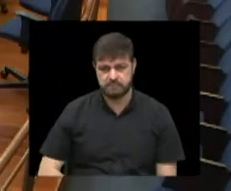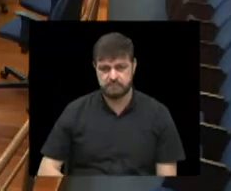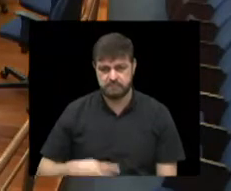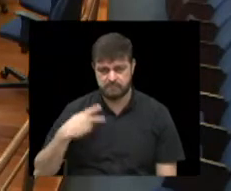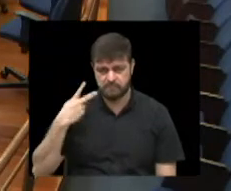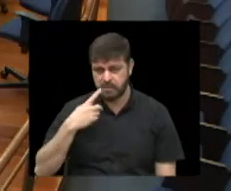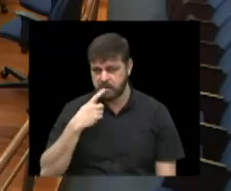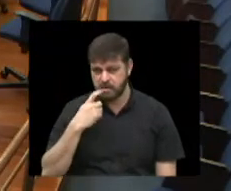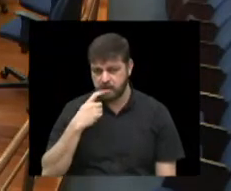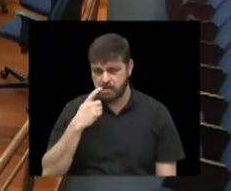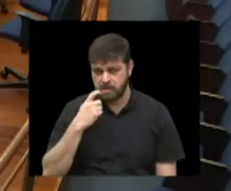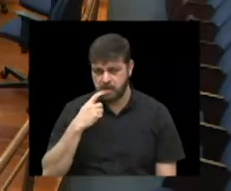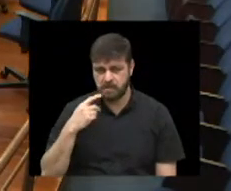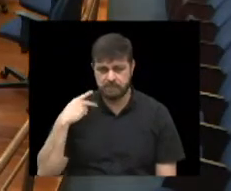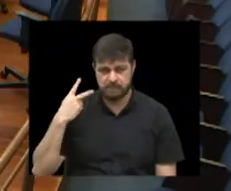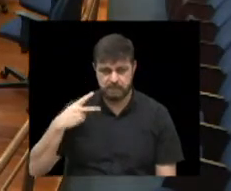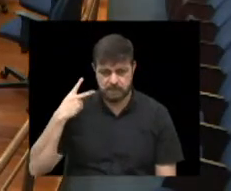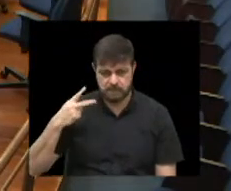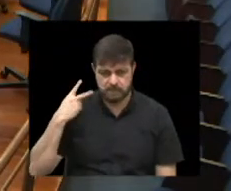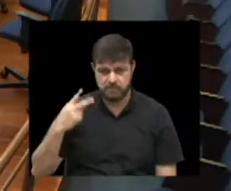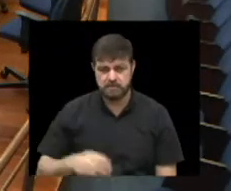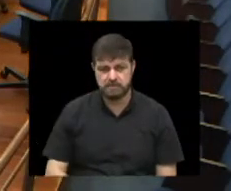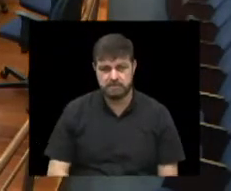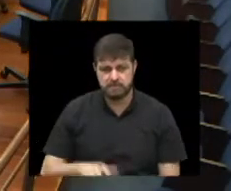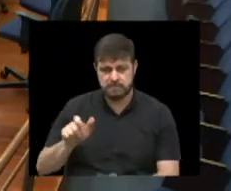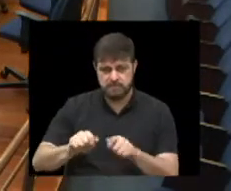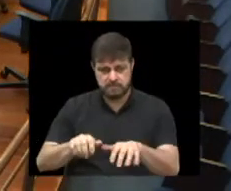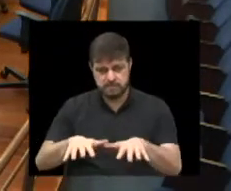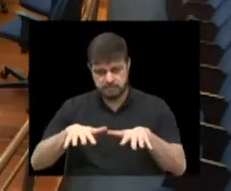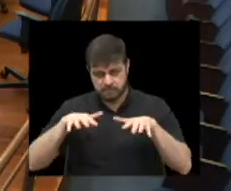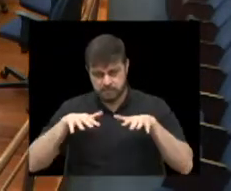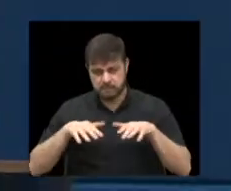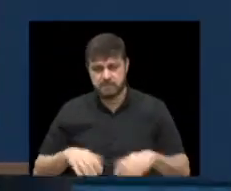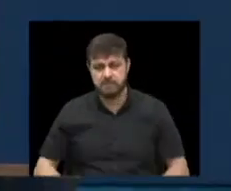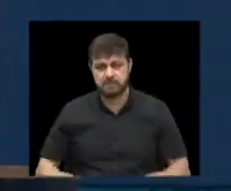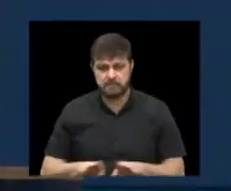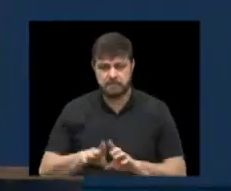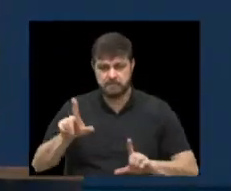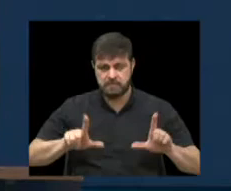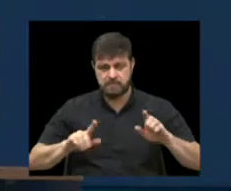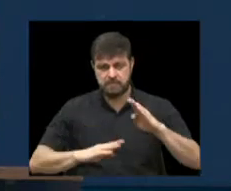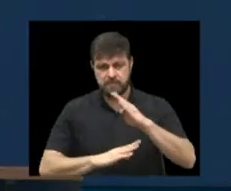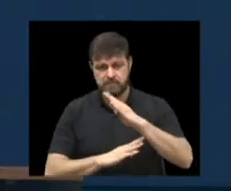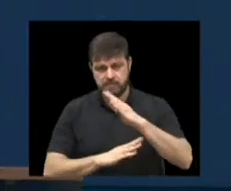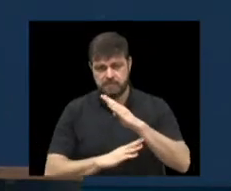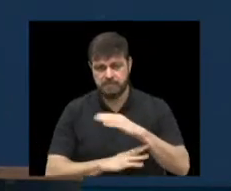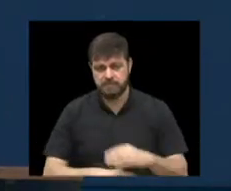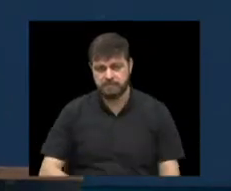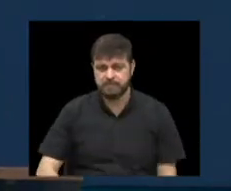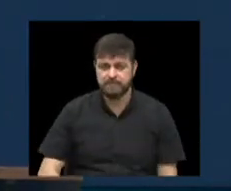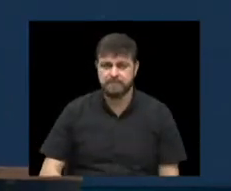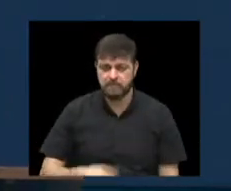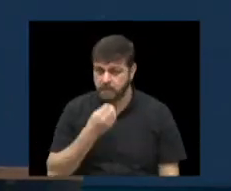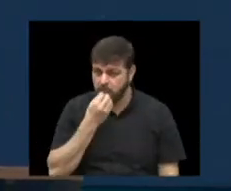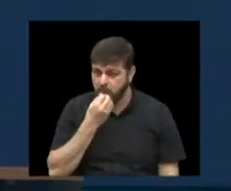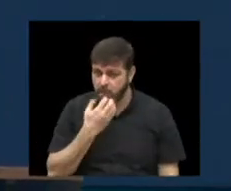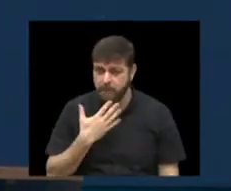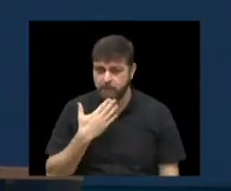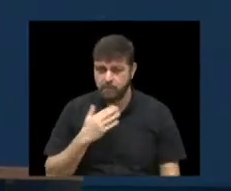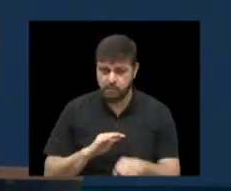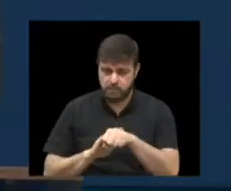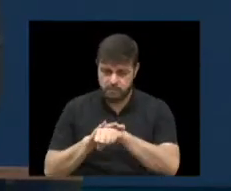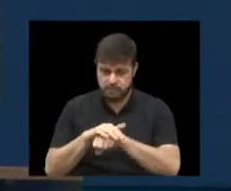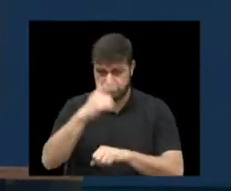Vermelho, senhores vereadores, público presente, telespectadores da TV Câmara, novamente o meu boa noite. Venho a